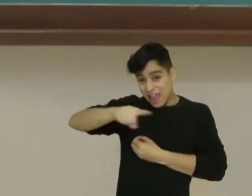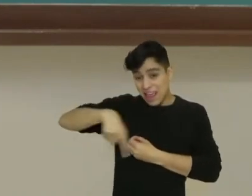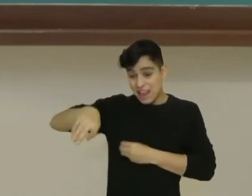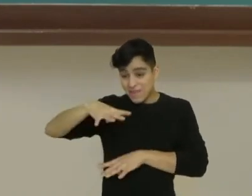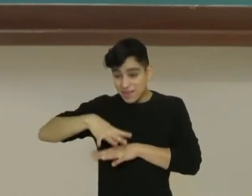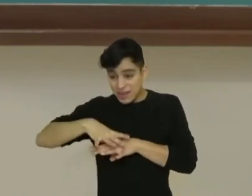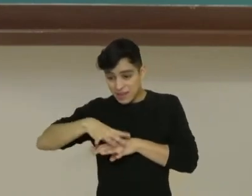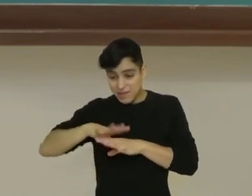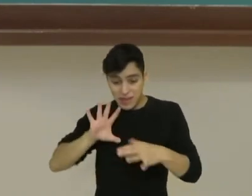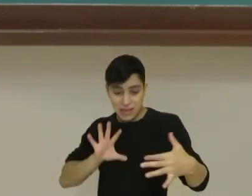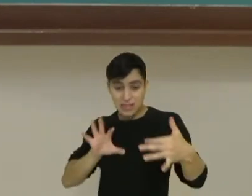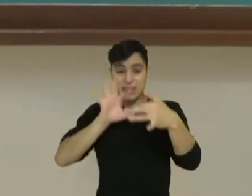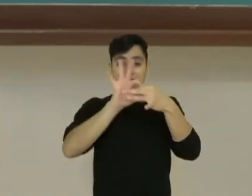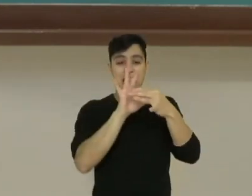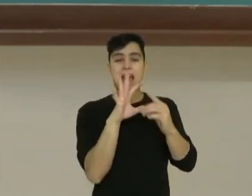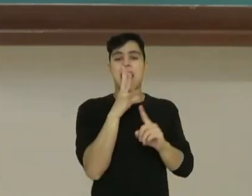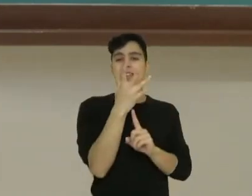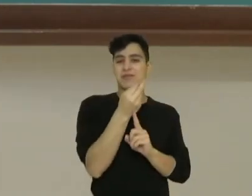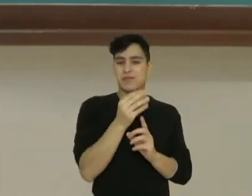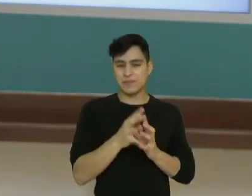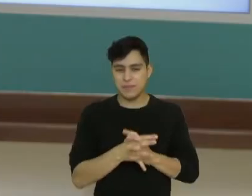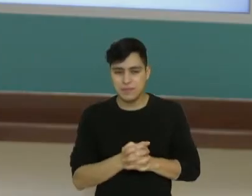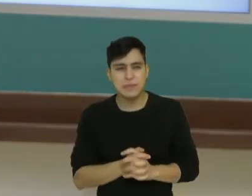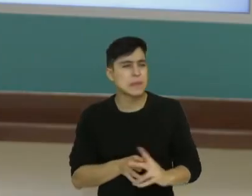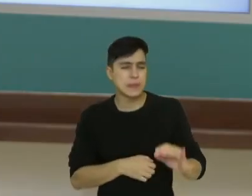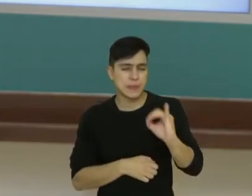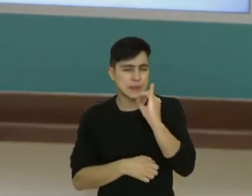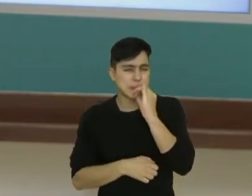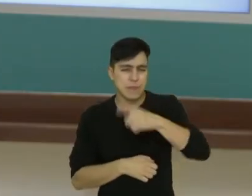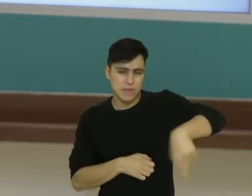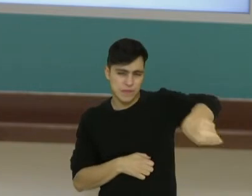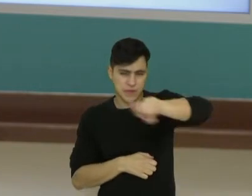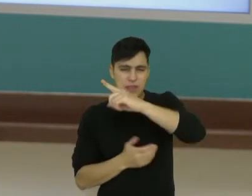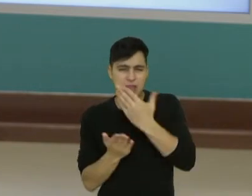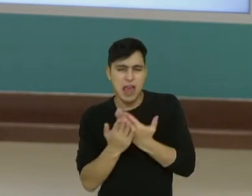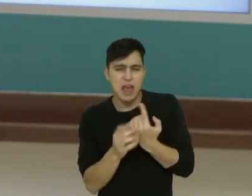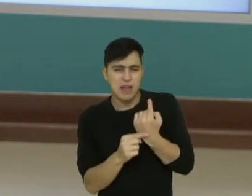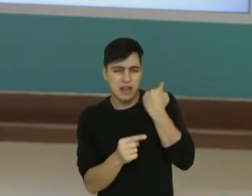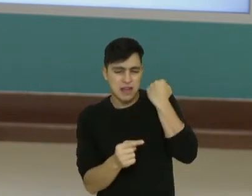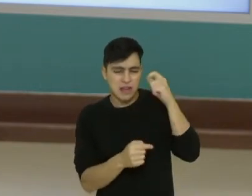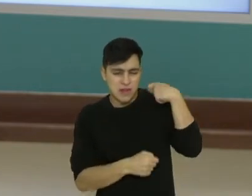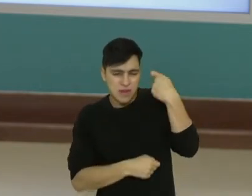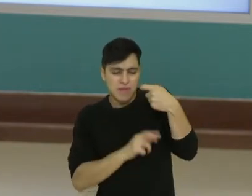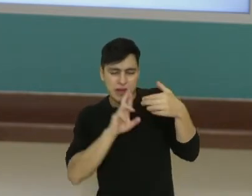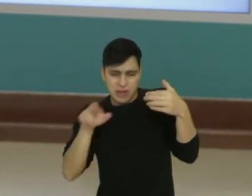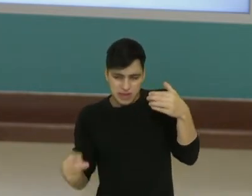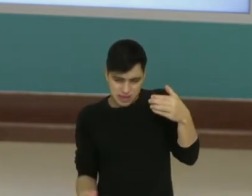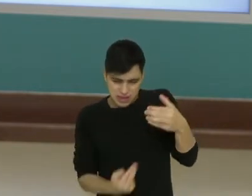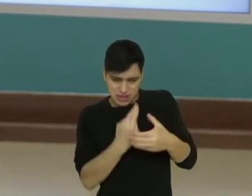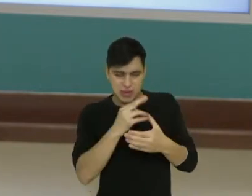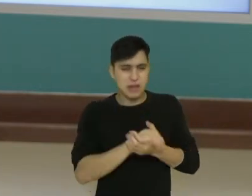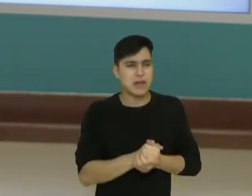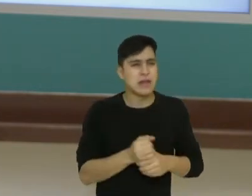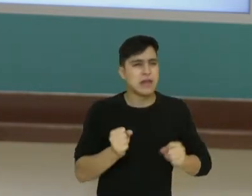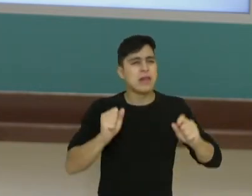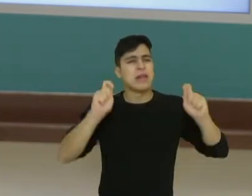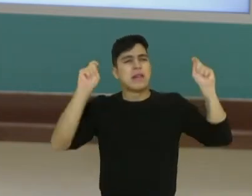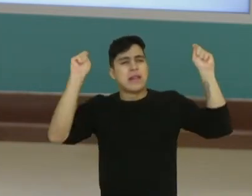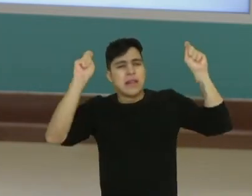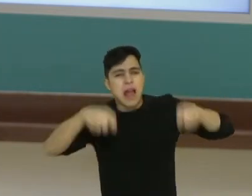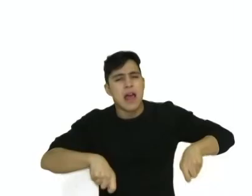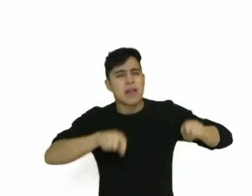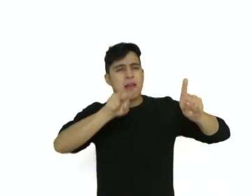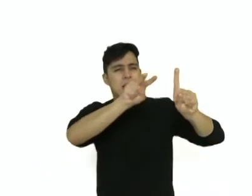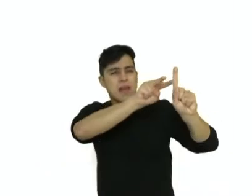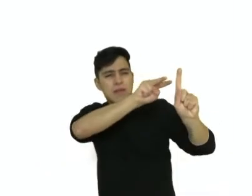a arte. Então, quando nós olhamos, na aula de Renascimento nós falamos melhor sobre isso, que tem uma perspectiva, que tem um ponto